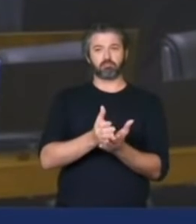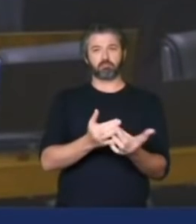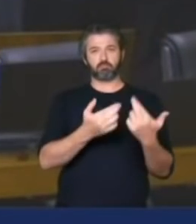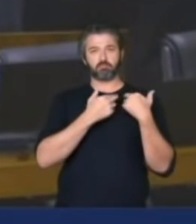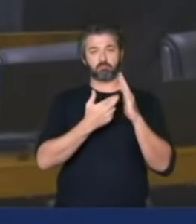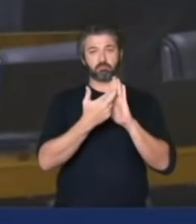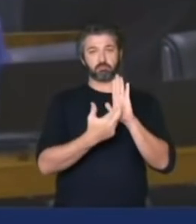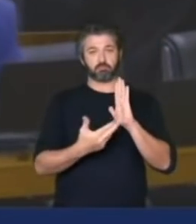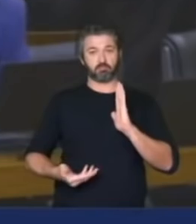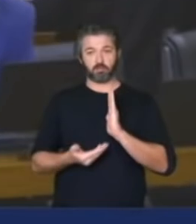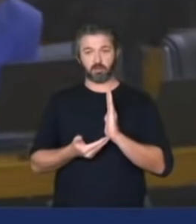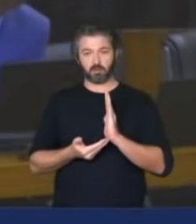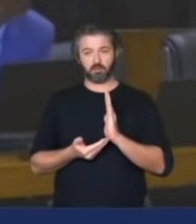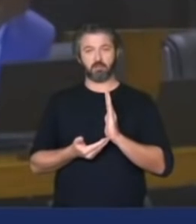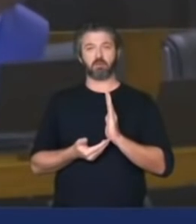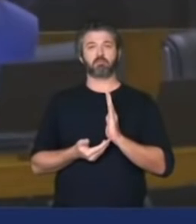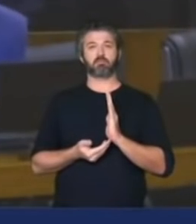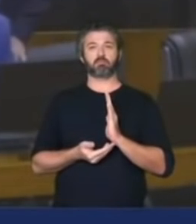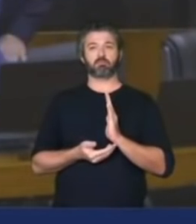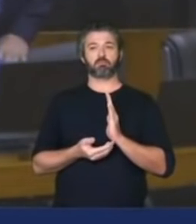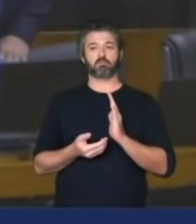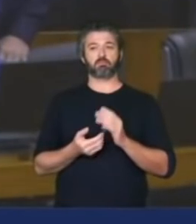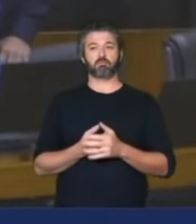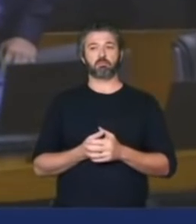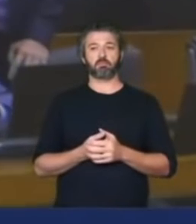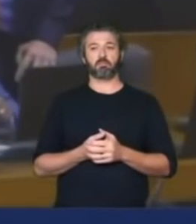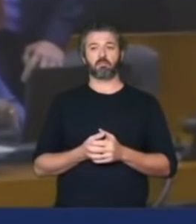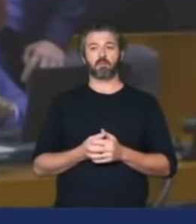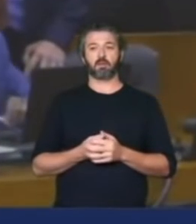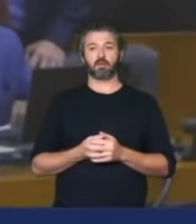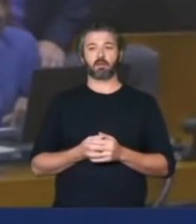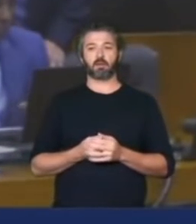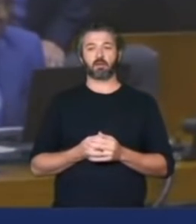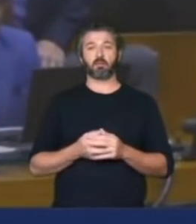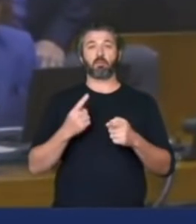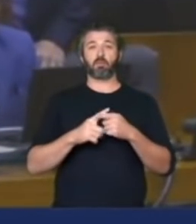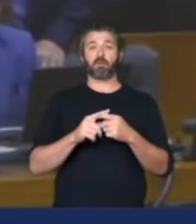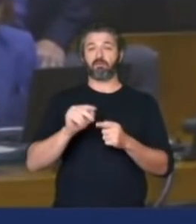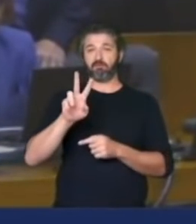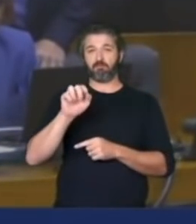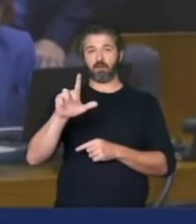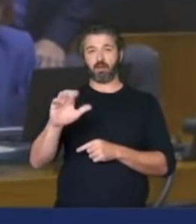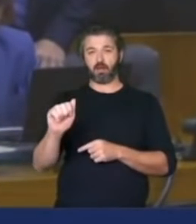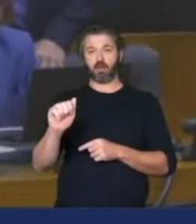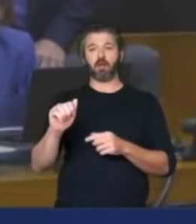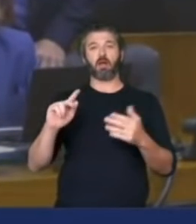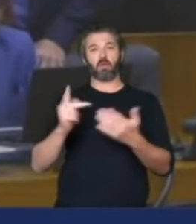regimento interno desta Casa, com a vacância imposta pela